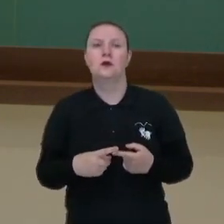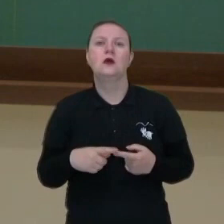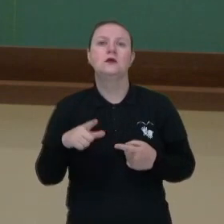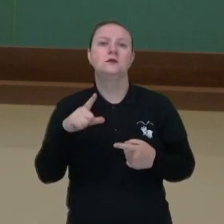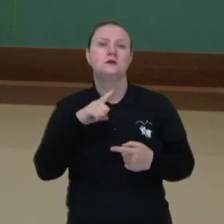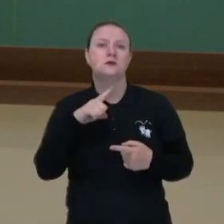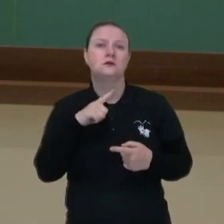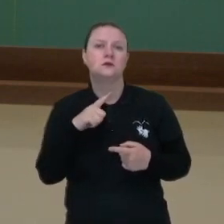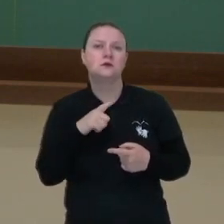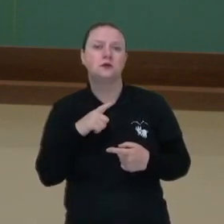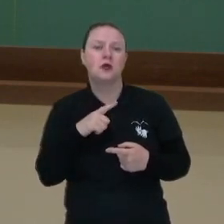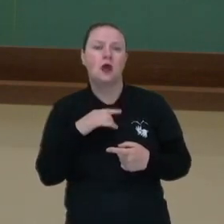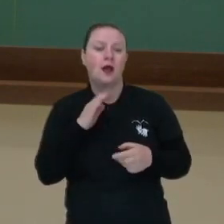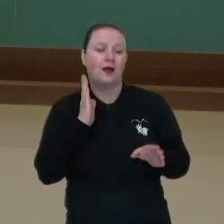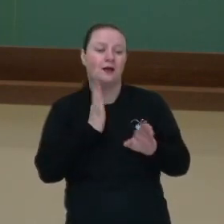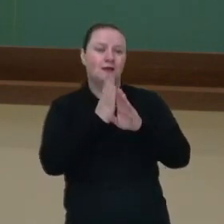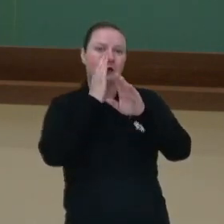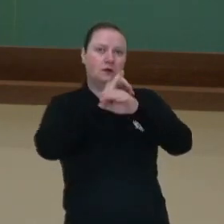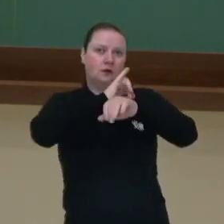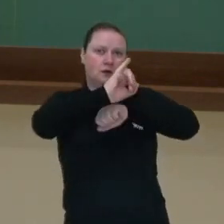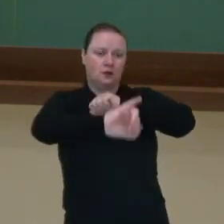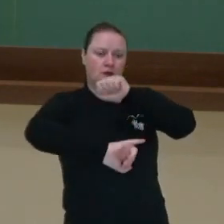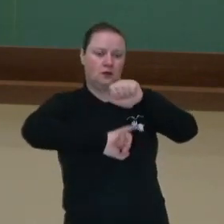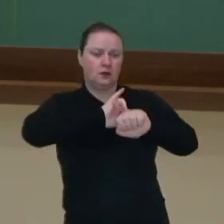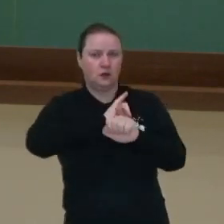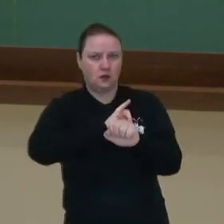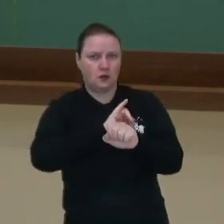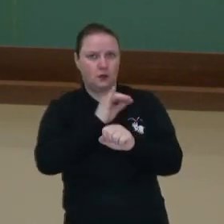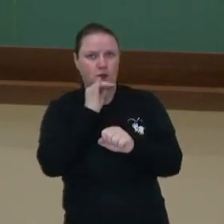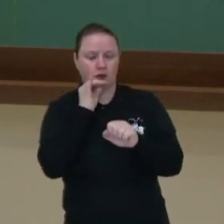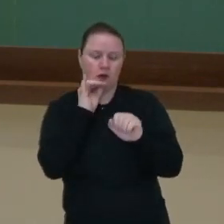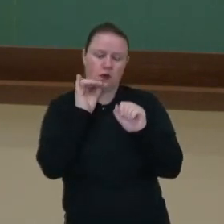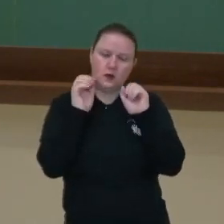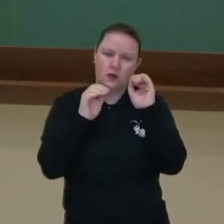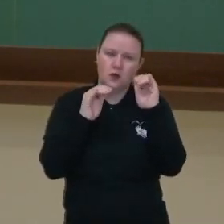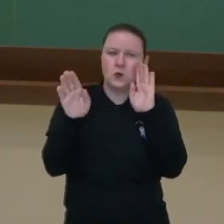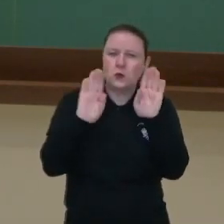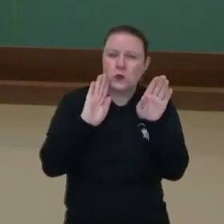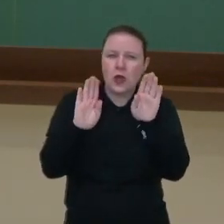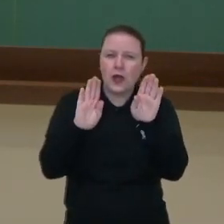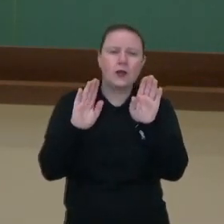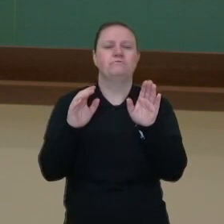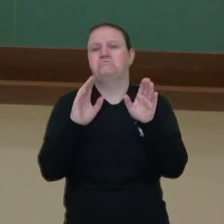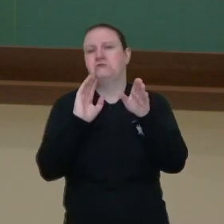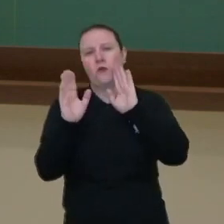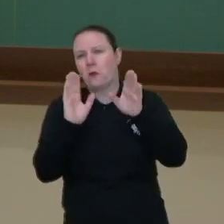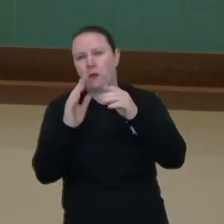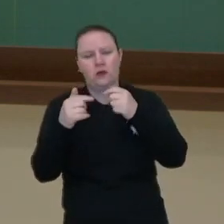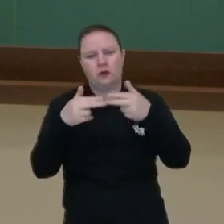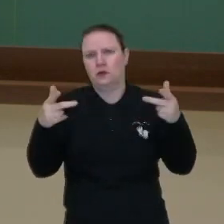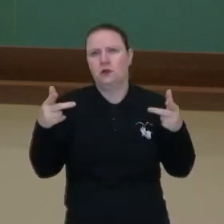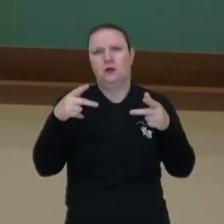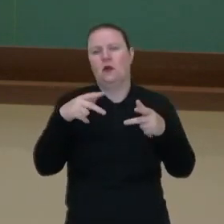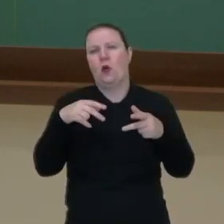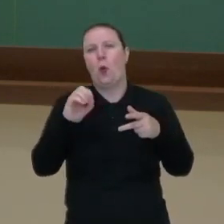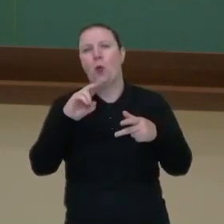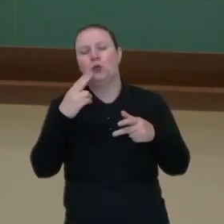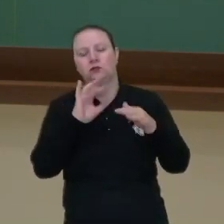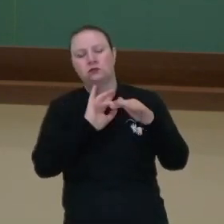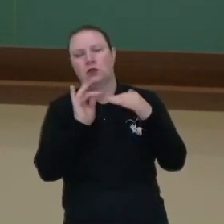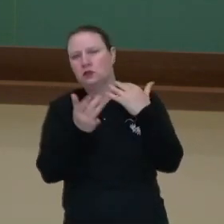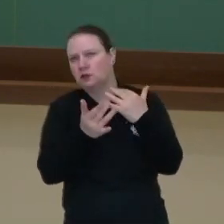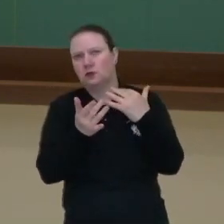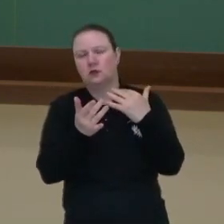for no meio digital, então, em um portal de notícias, por exemplo, certo? Então, nos jornais vem apenas a